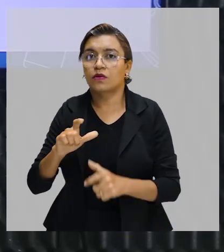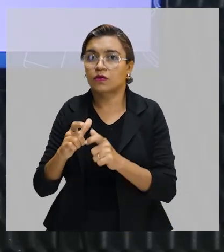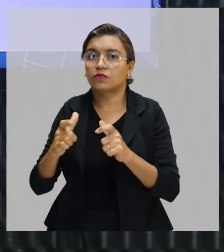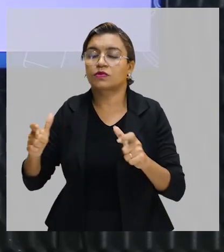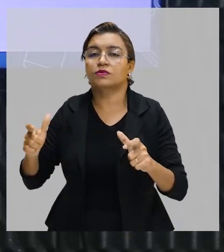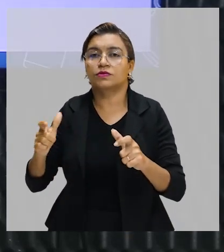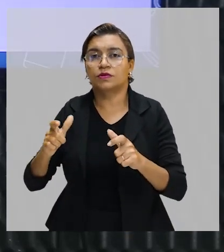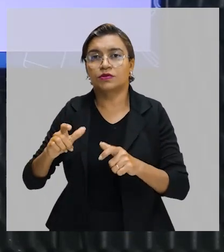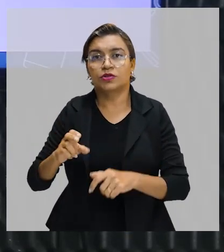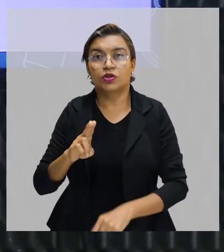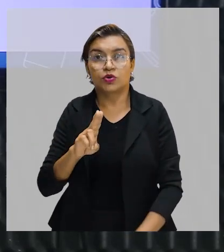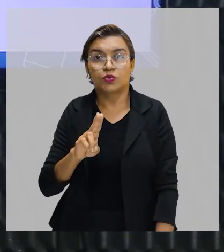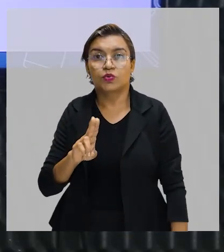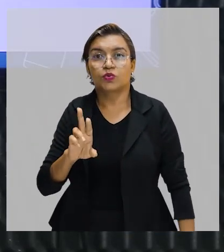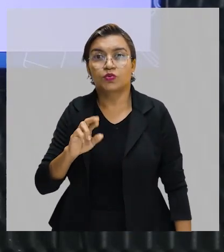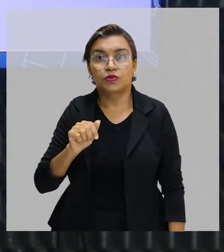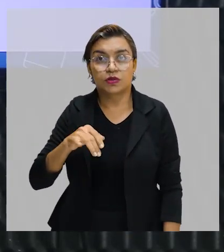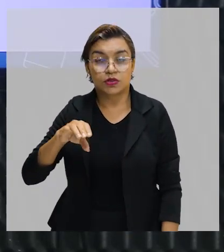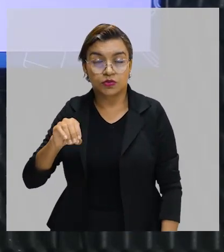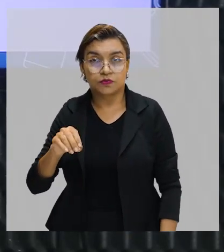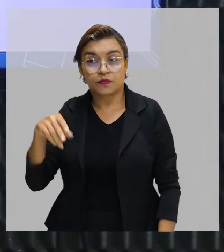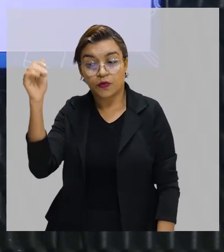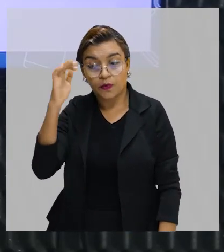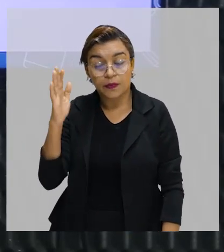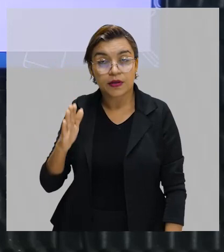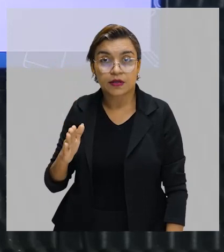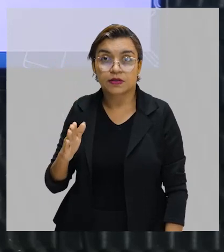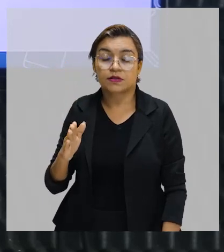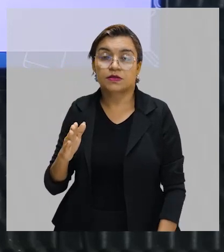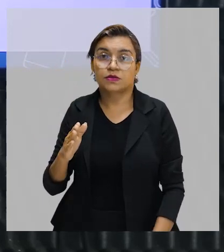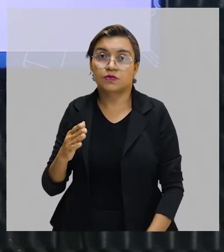urânio, tá ok? O Brasil ele não